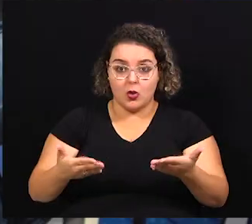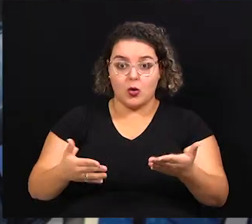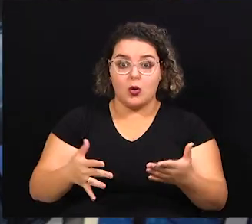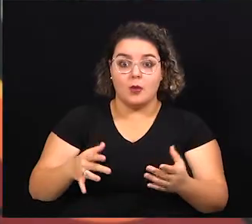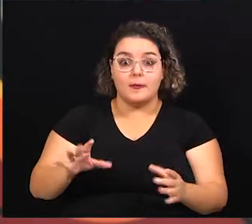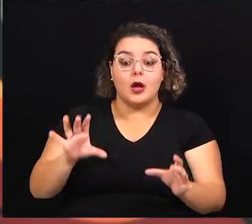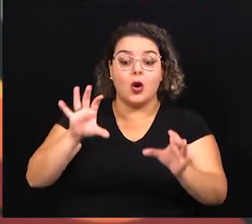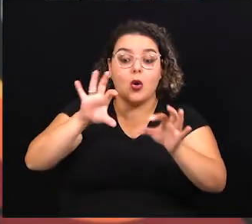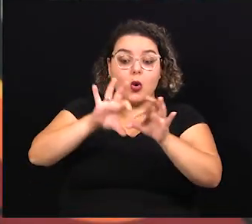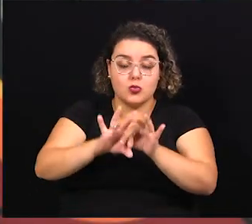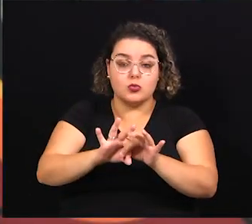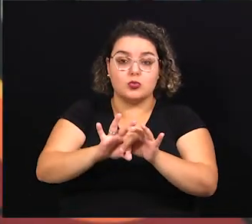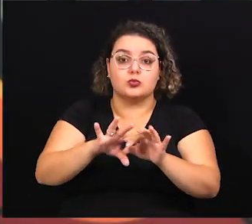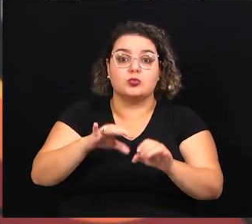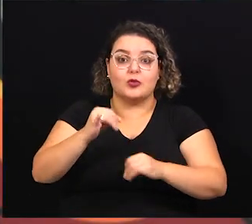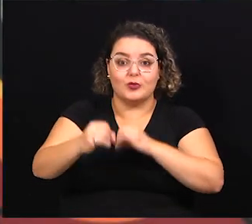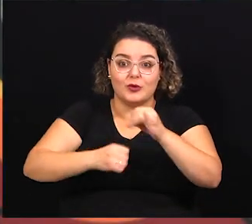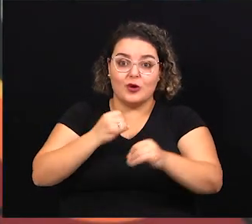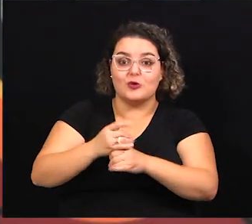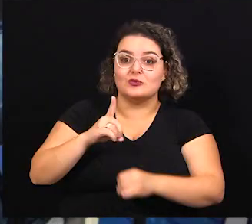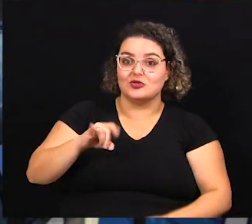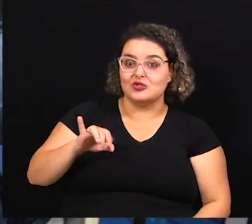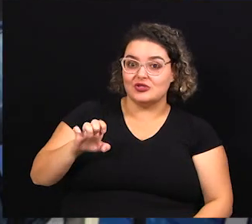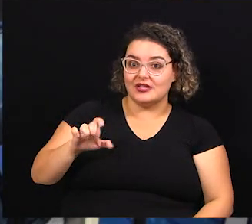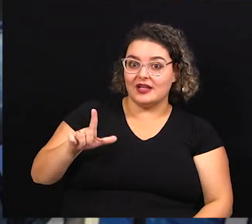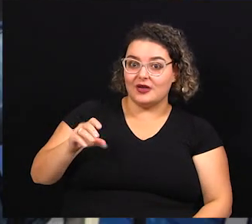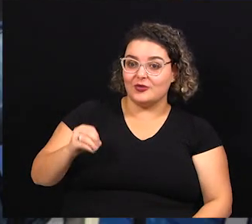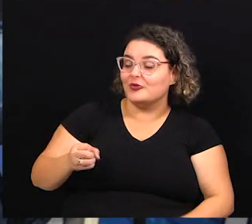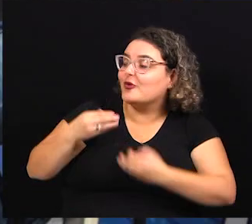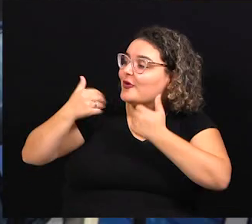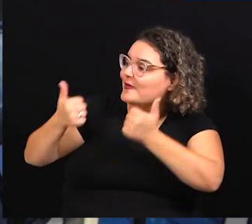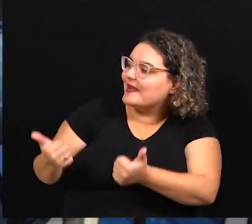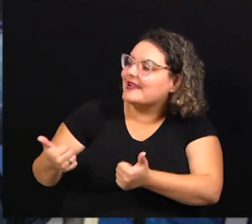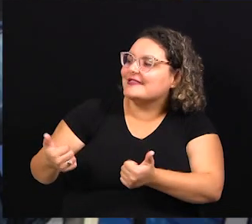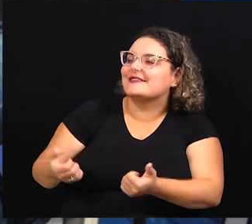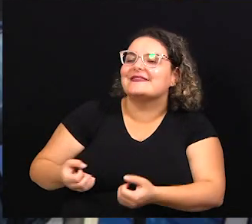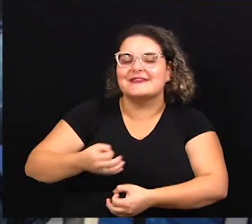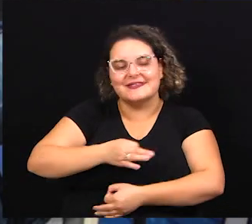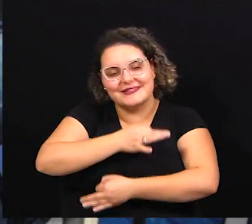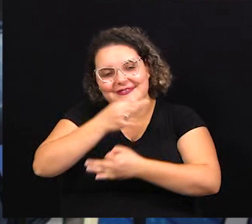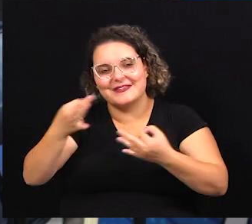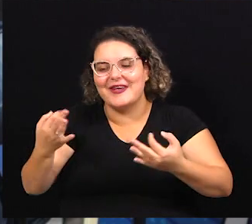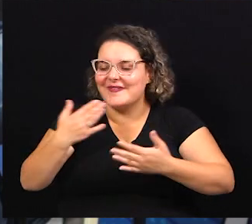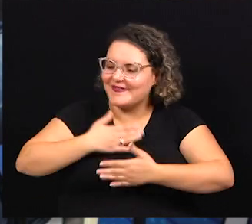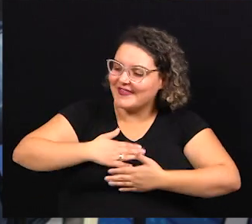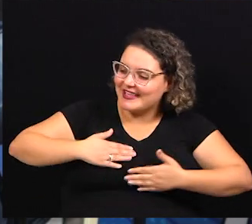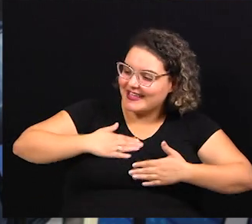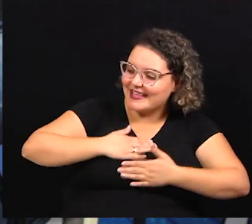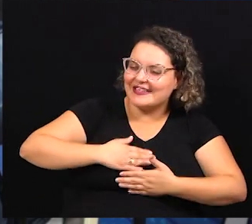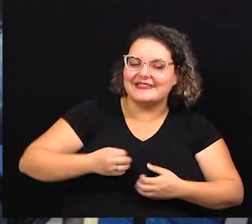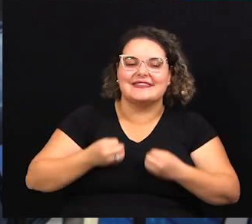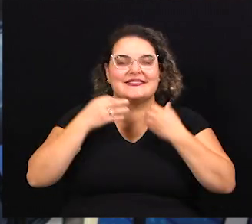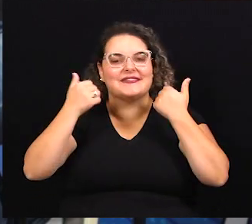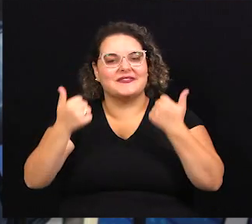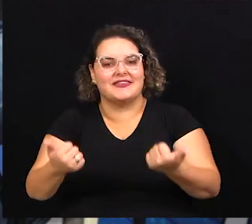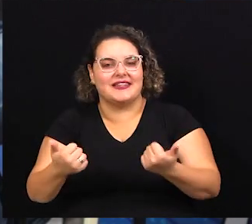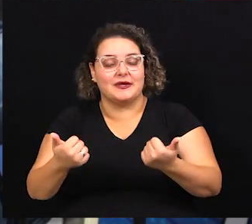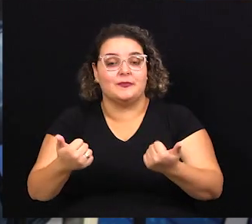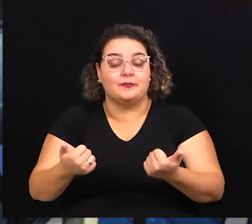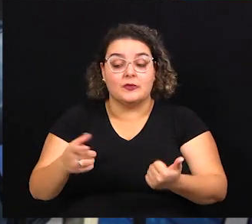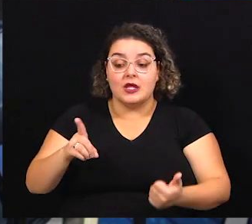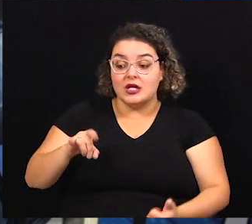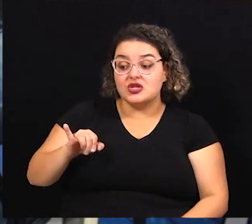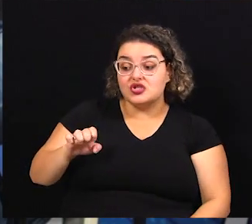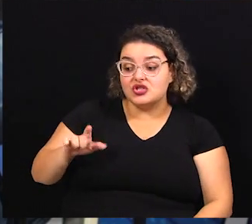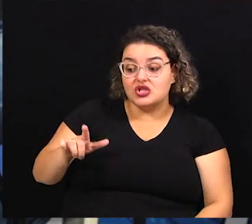conectado comigo, é o Diego. Tudo bem, Diego? Tudo jóia, prazer. Tudo bem. Diego, vai